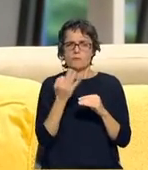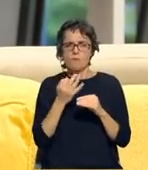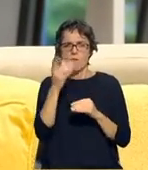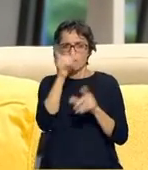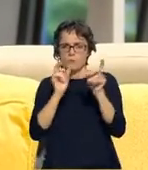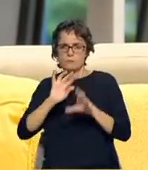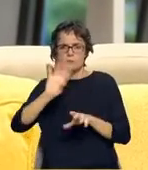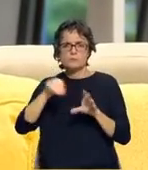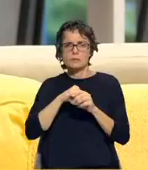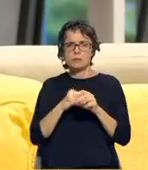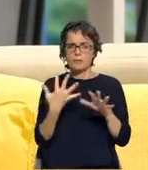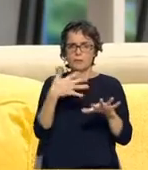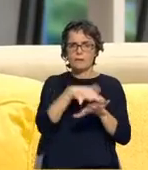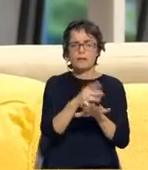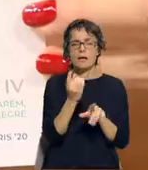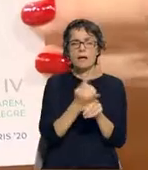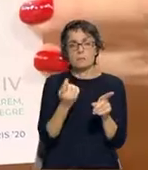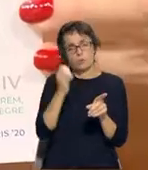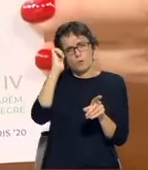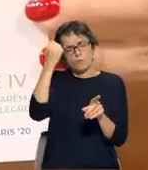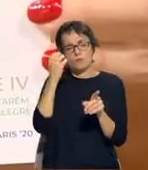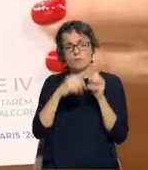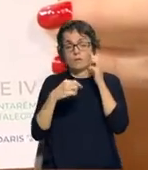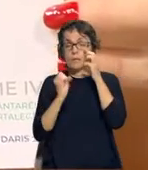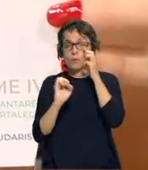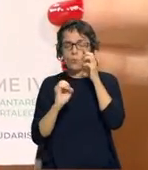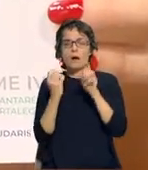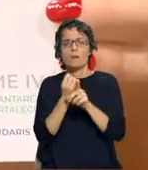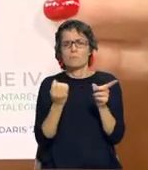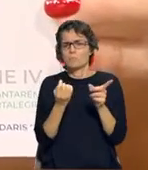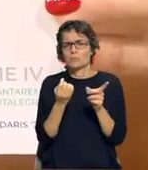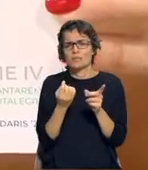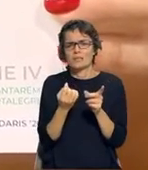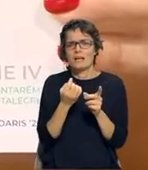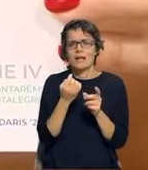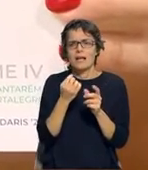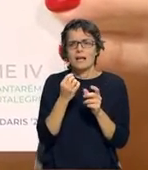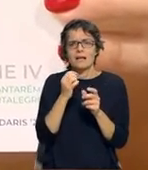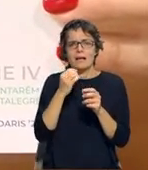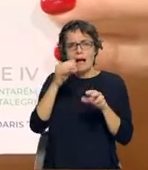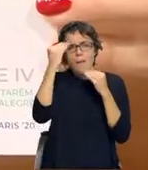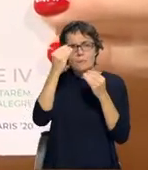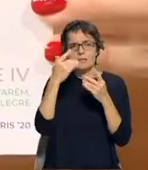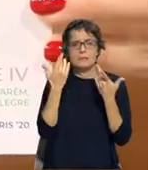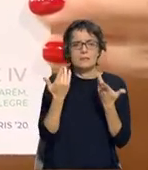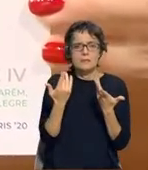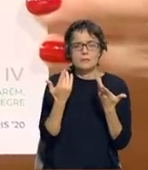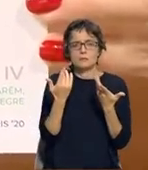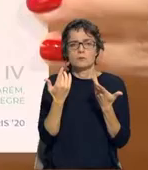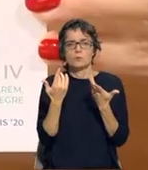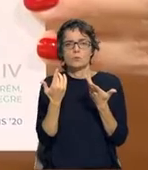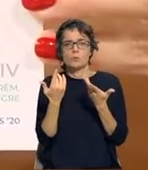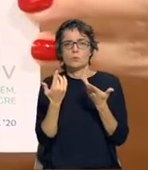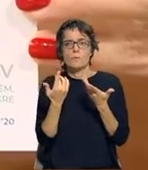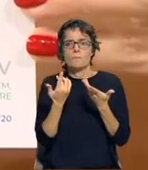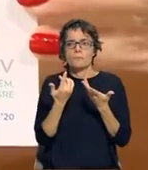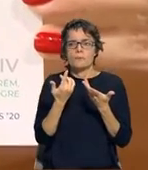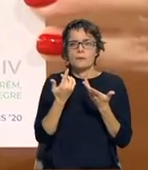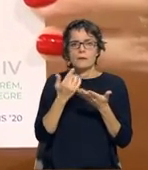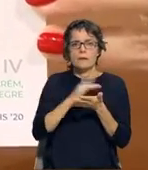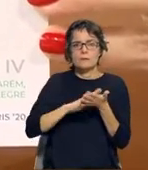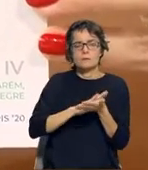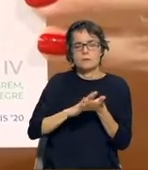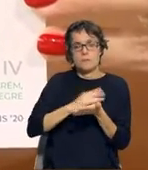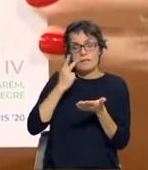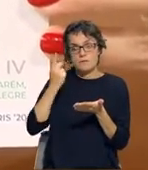sem prejuízo, porque ninguém consegue aprender, ninguém consegue sem ter as necessidades básicas satisfeitas. Daí